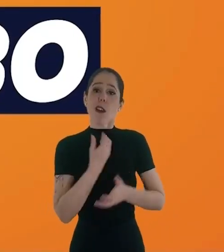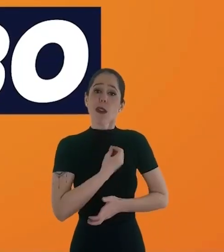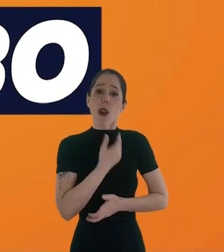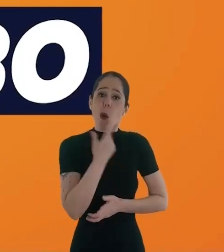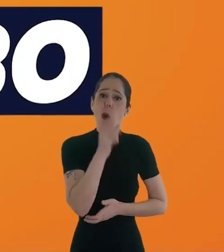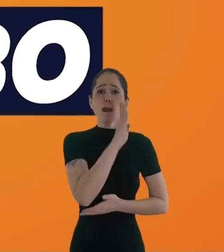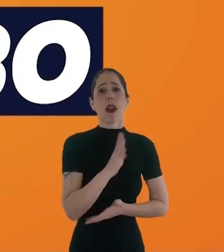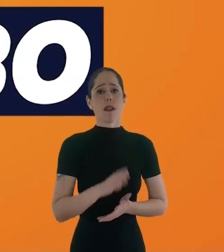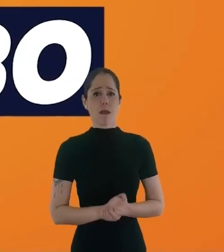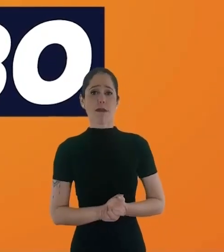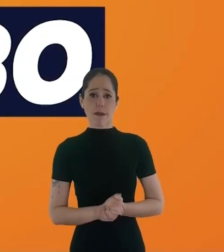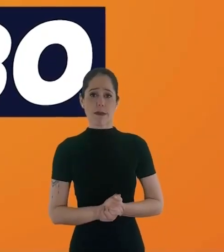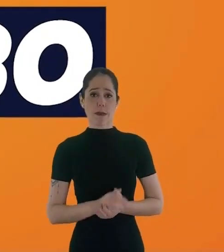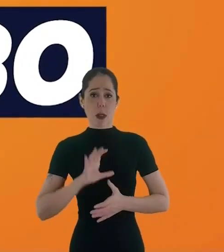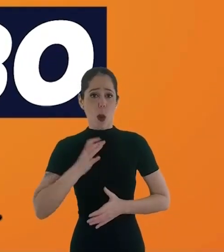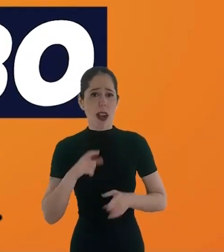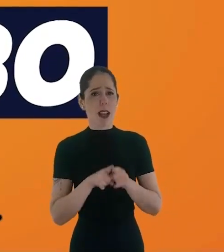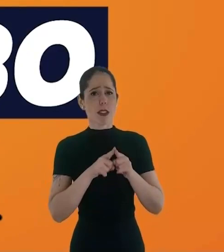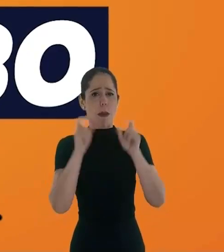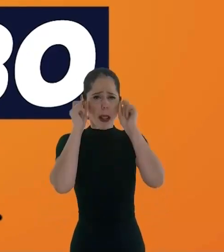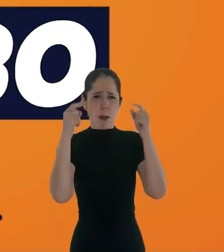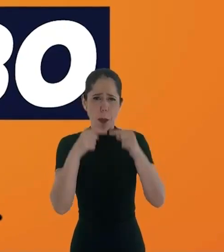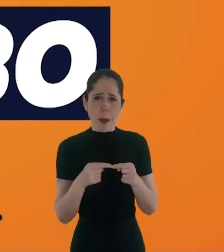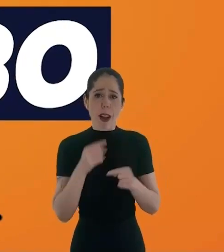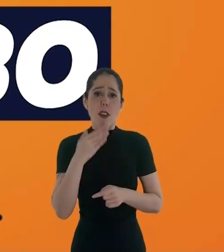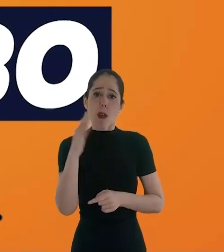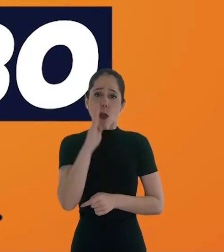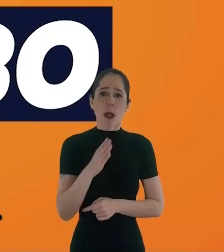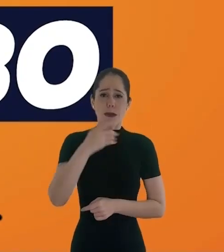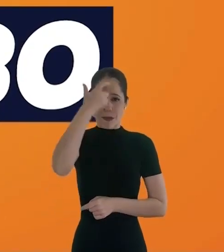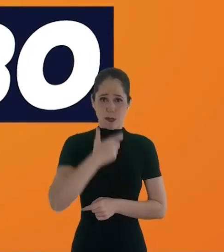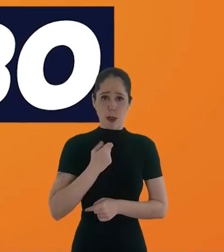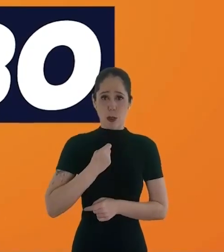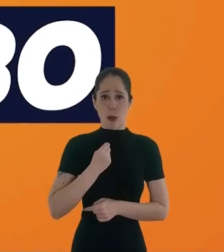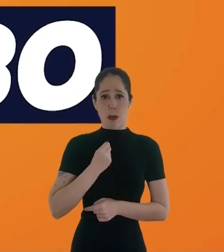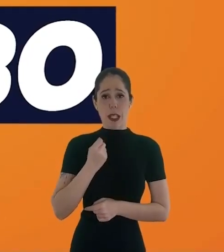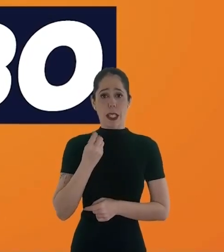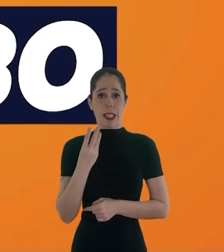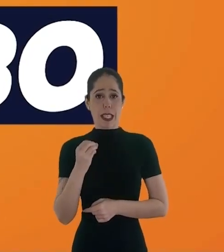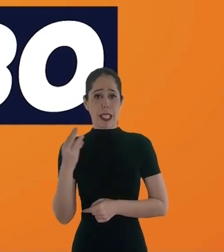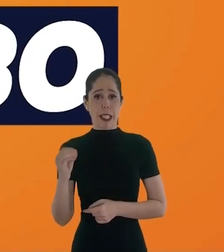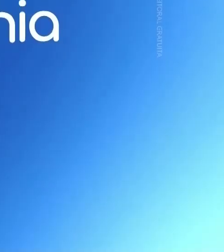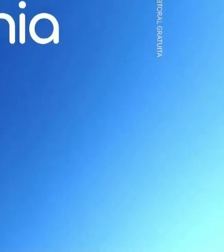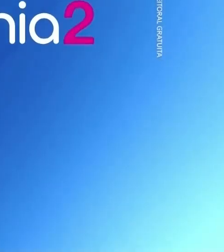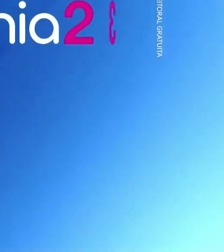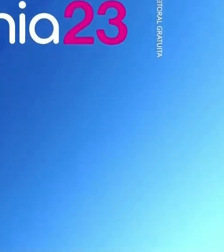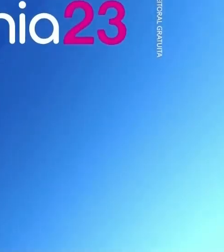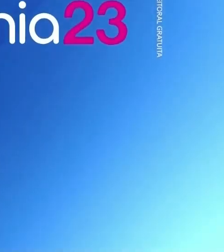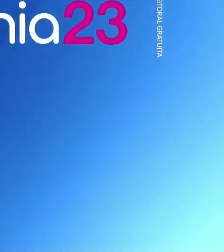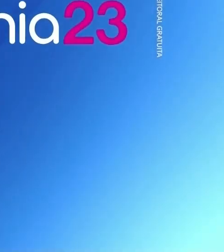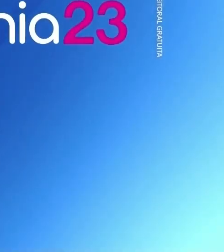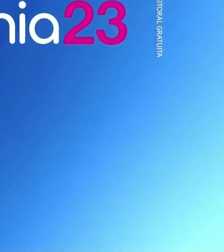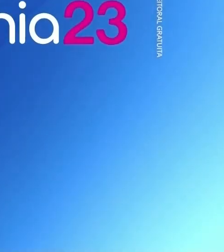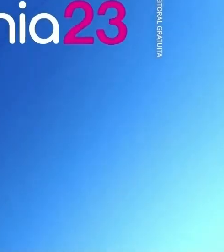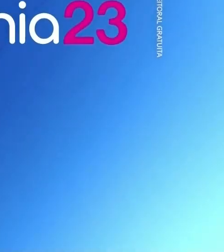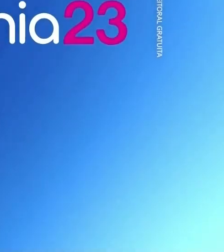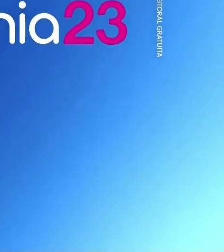outro país. Eu quero viver em outro Brasil. Coragem e coerência a favor do Brasil. Marcel Van Hatten, 3030.